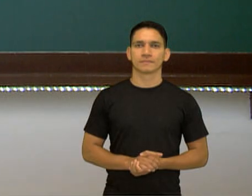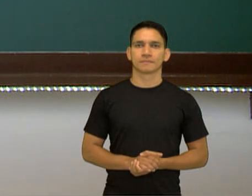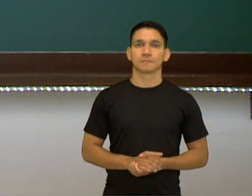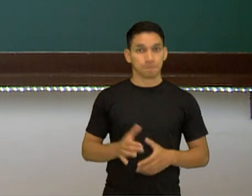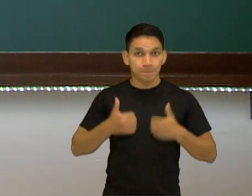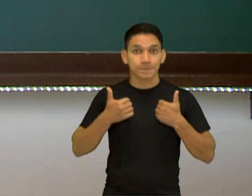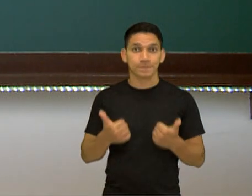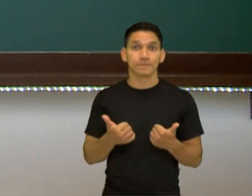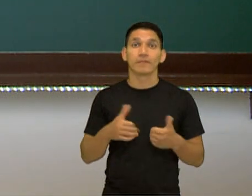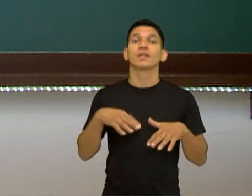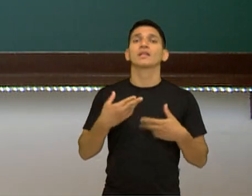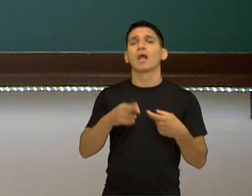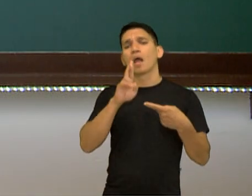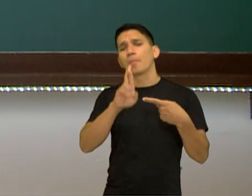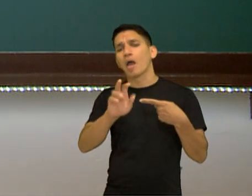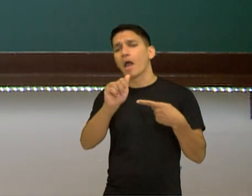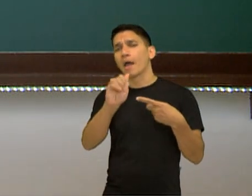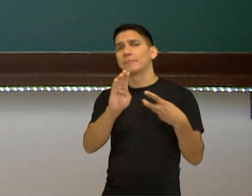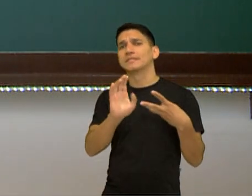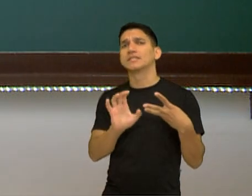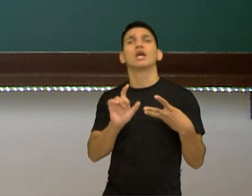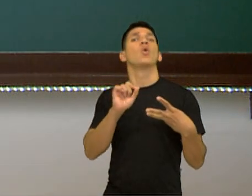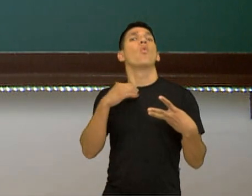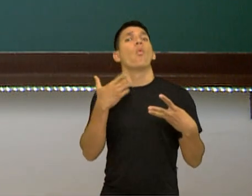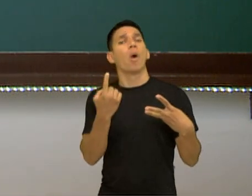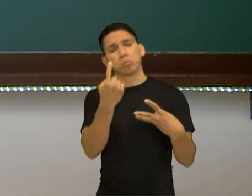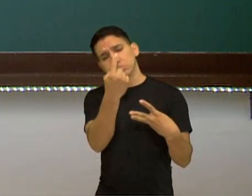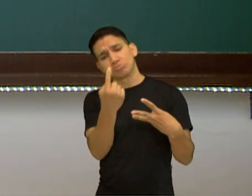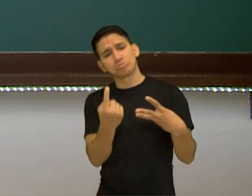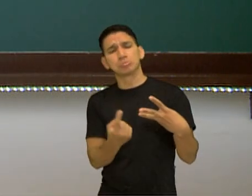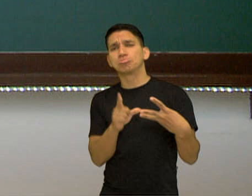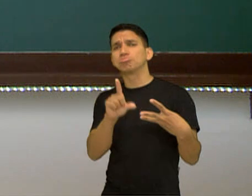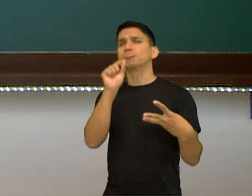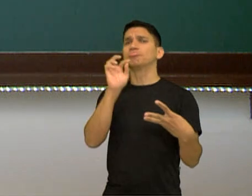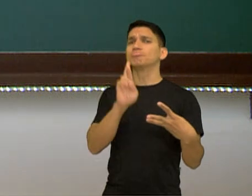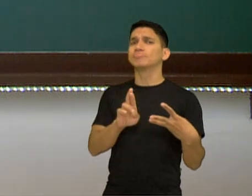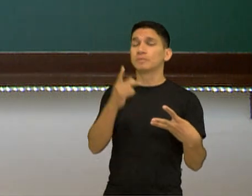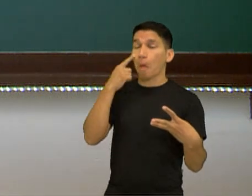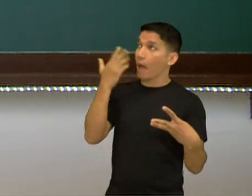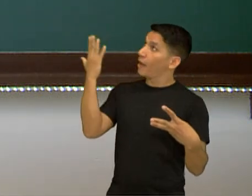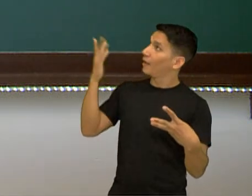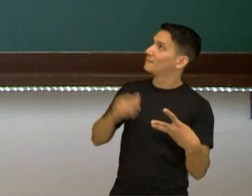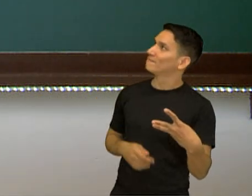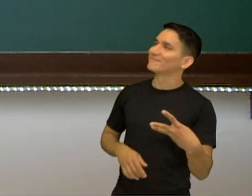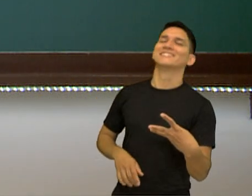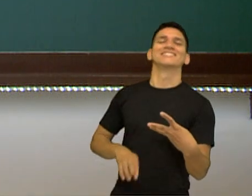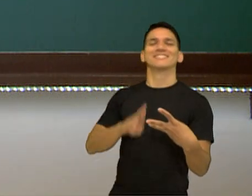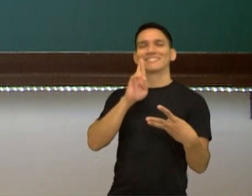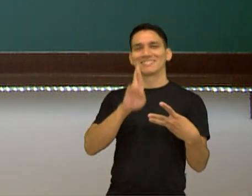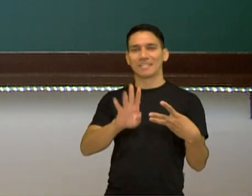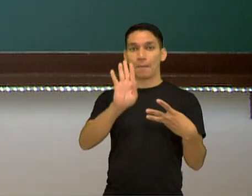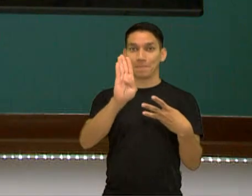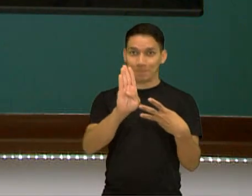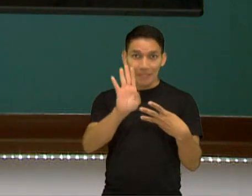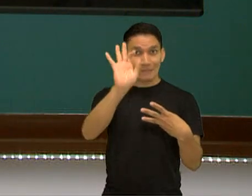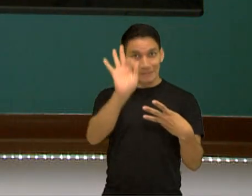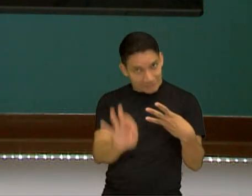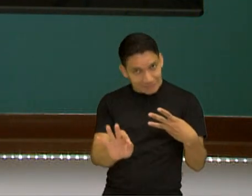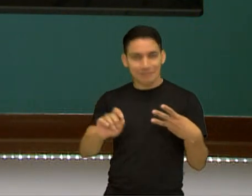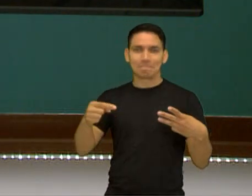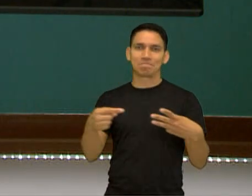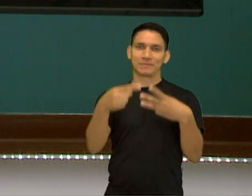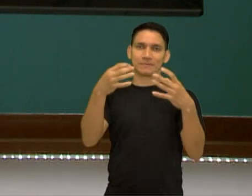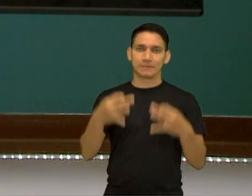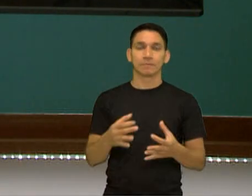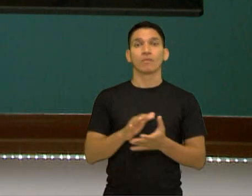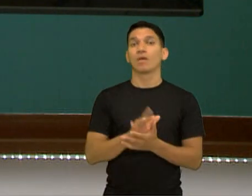Muito bem, letra A, letra B ou letra C? Qual das alternativas você indicou? Vamos lá, ó. Letra B é a afirmativa